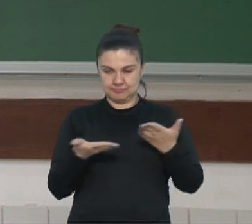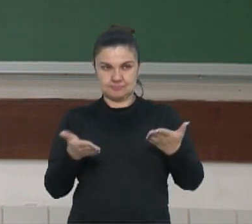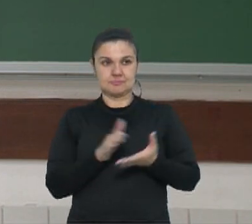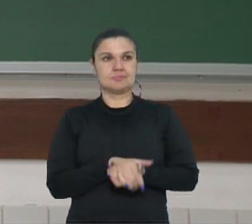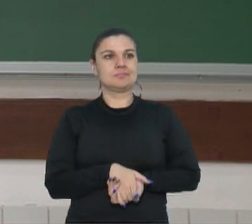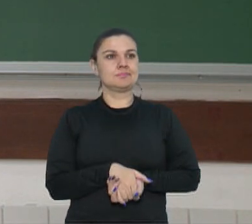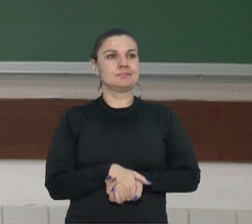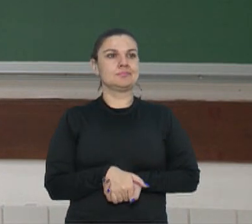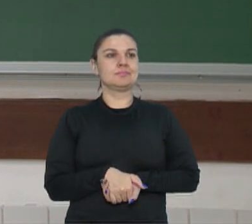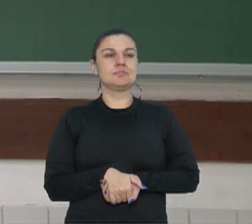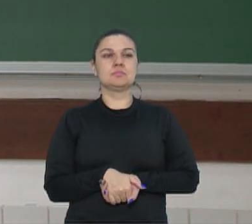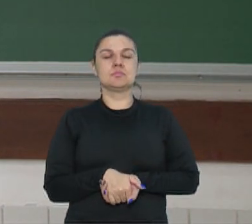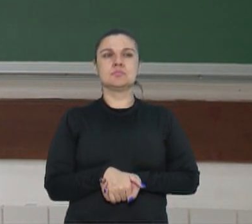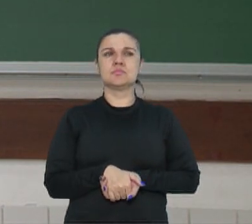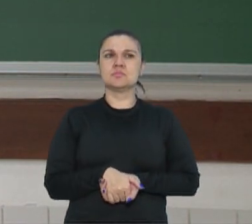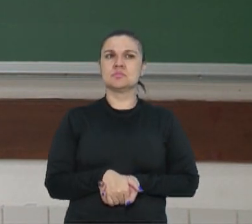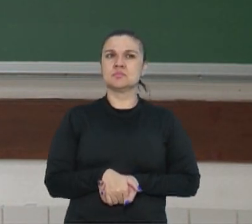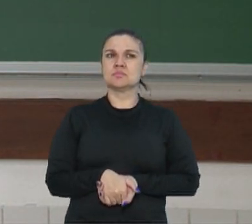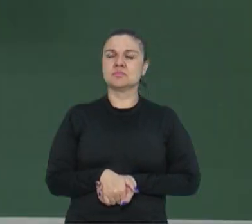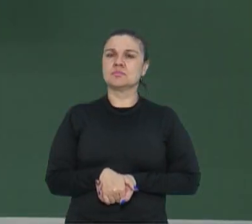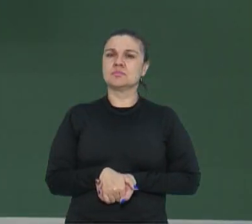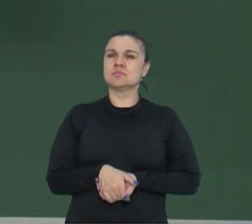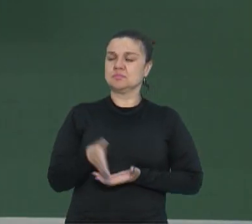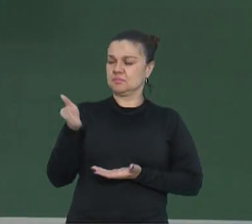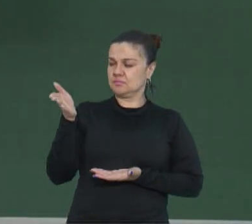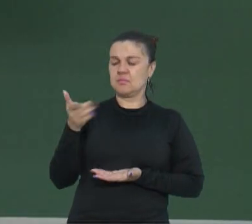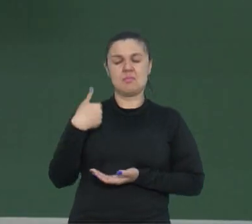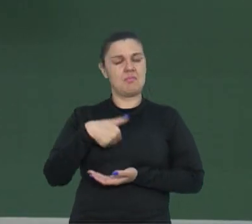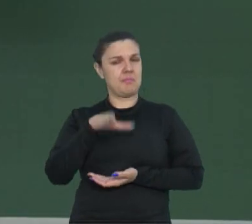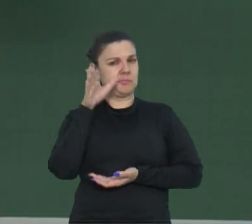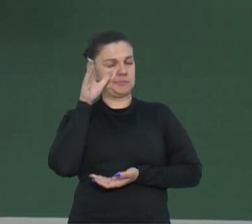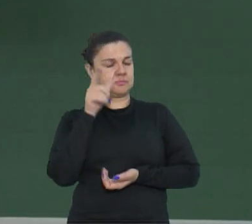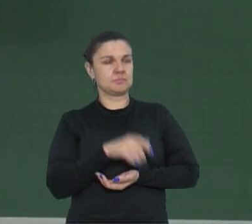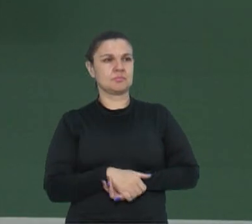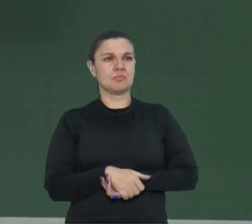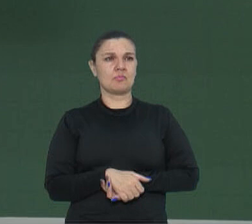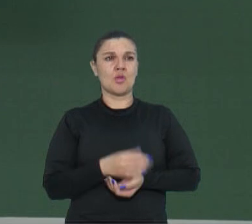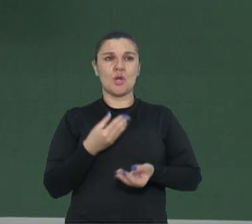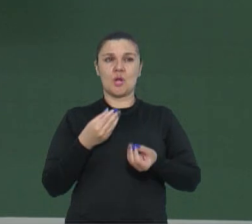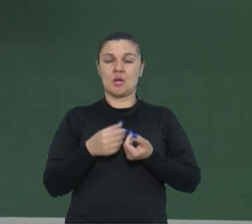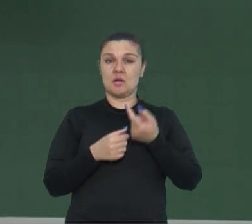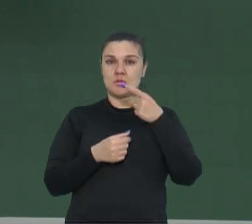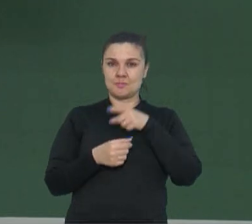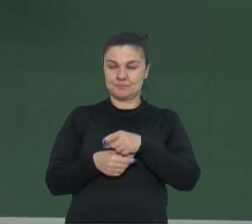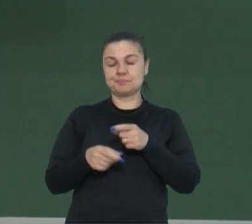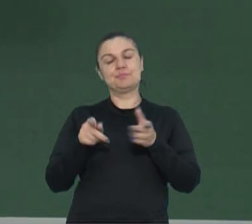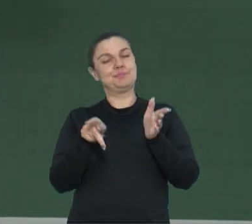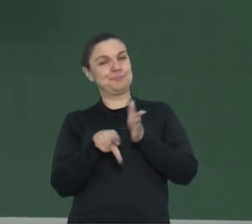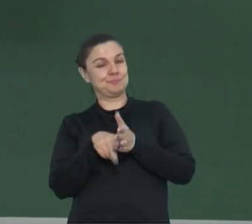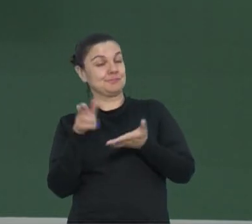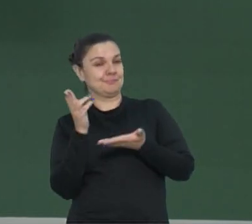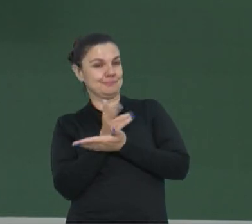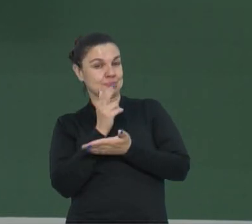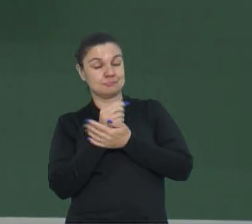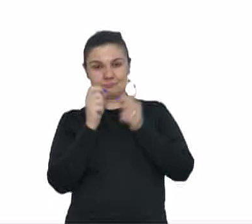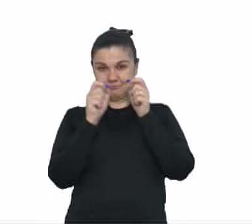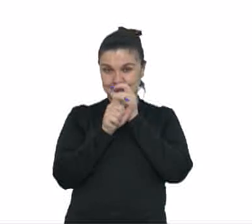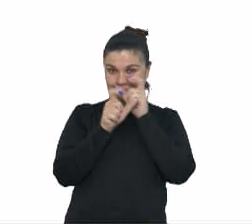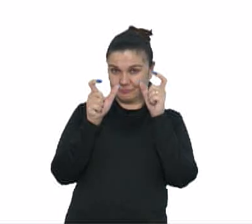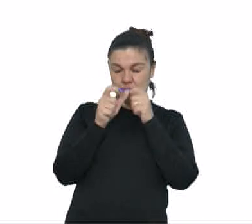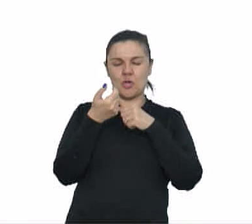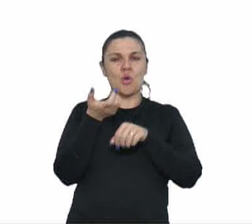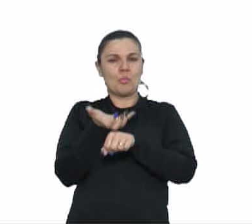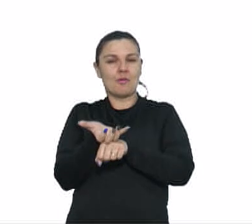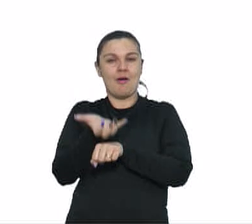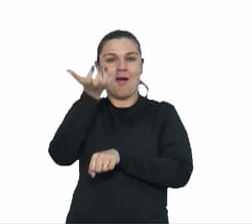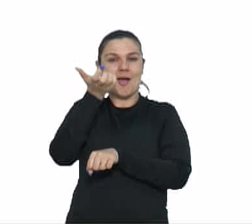Veja só. Trouxe uma reportagem para vocês aqui muito interessante. Da revista Super Interessante. Como o gás